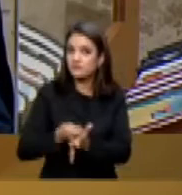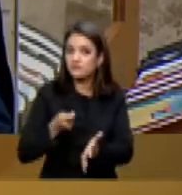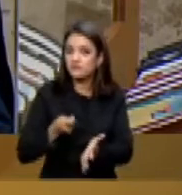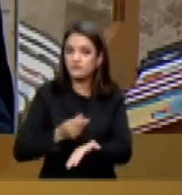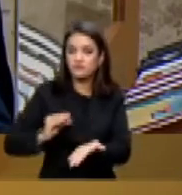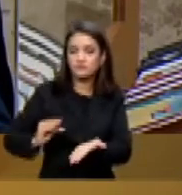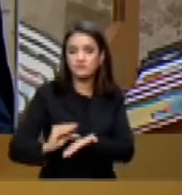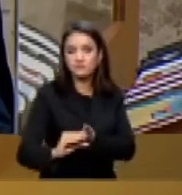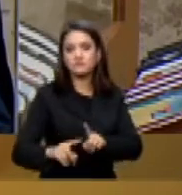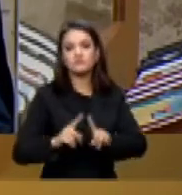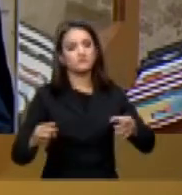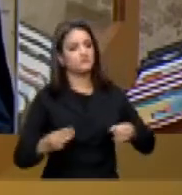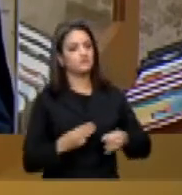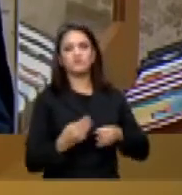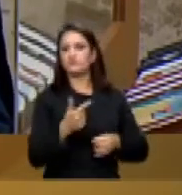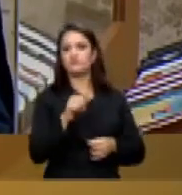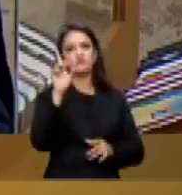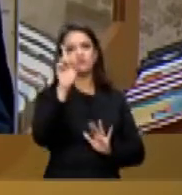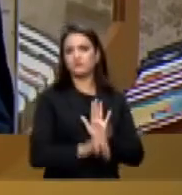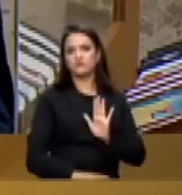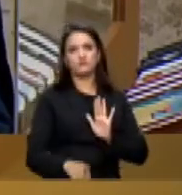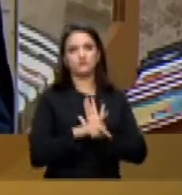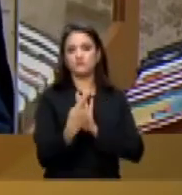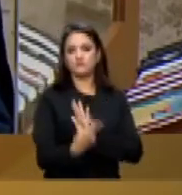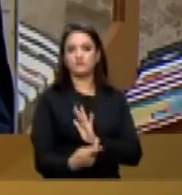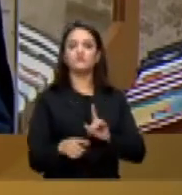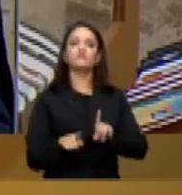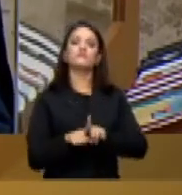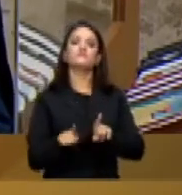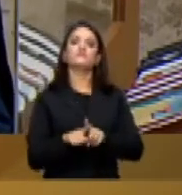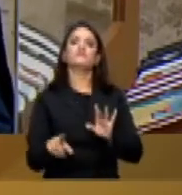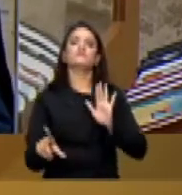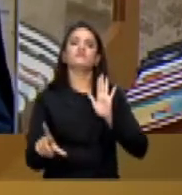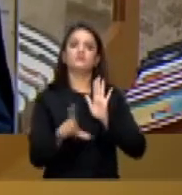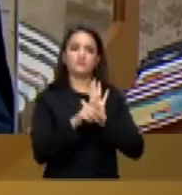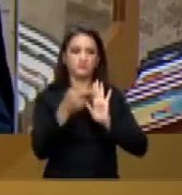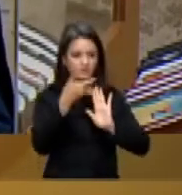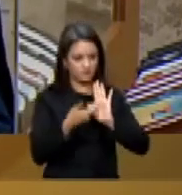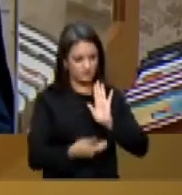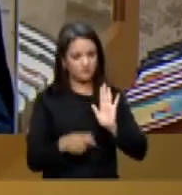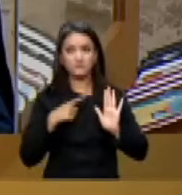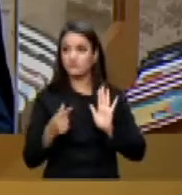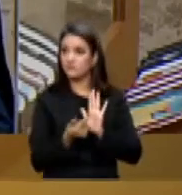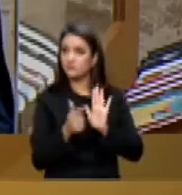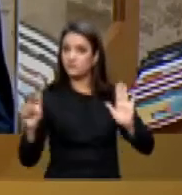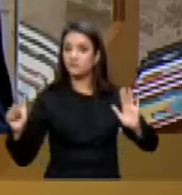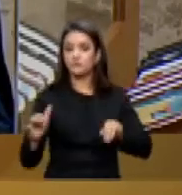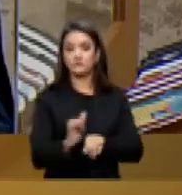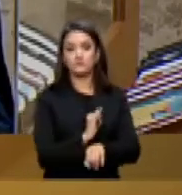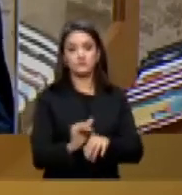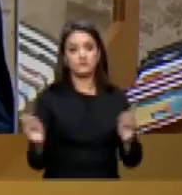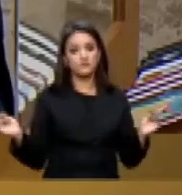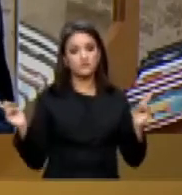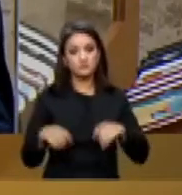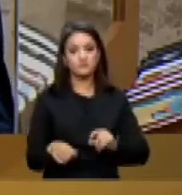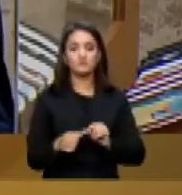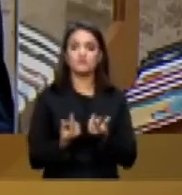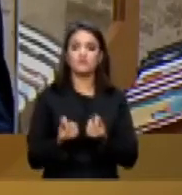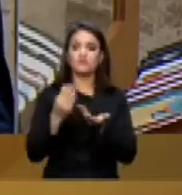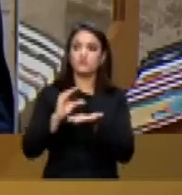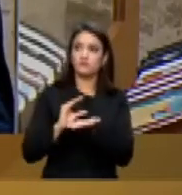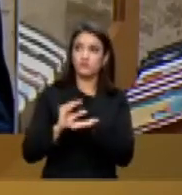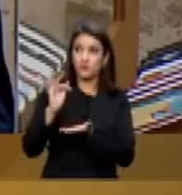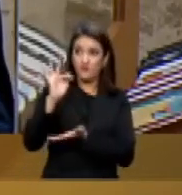os quais os municípios não têm direito próprio. E o ordenamento jurídico prevê outros instrumentos que condicionam o repasse das